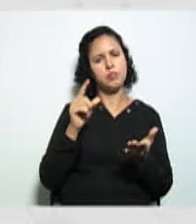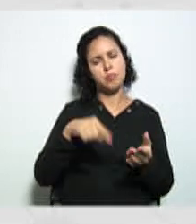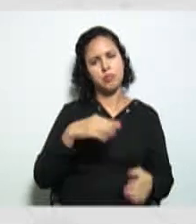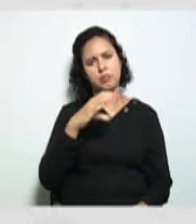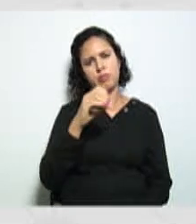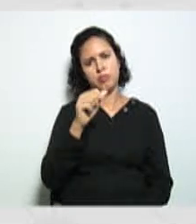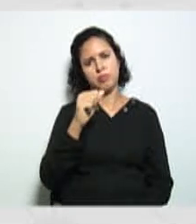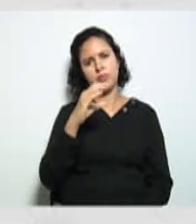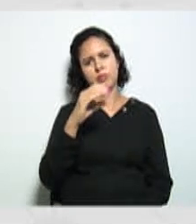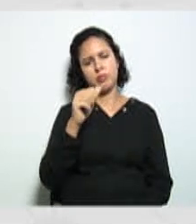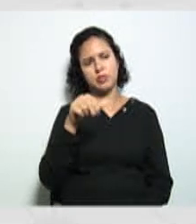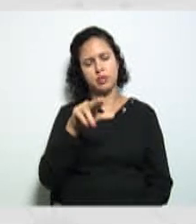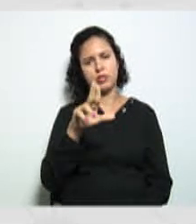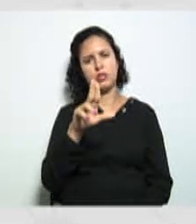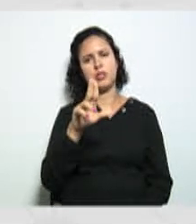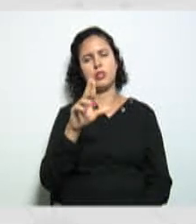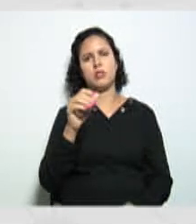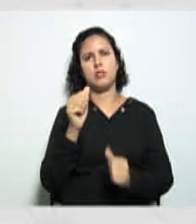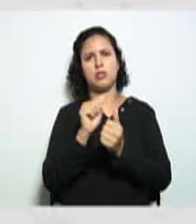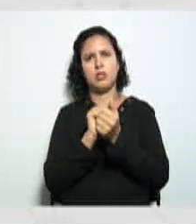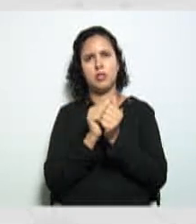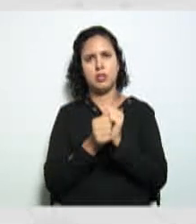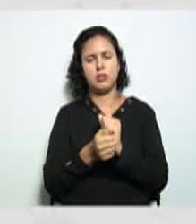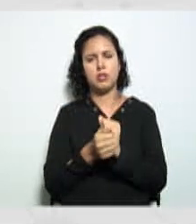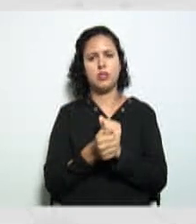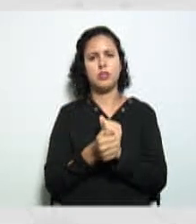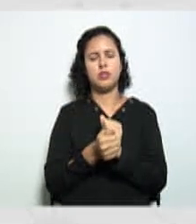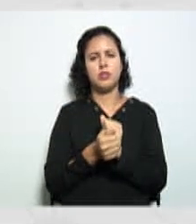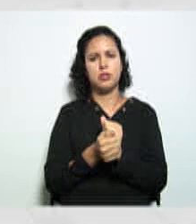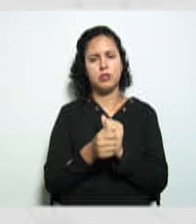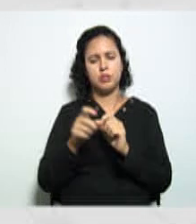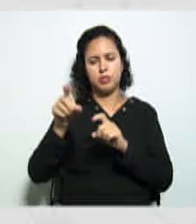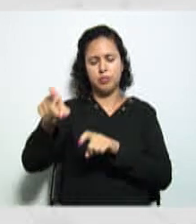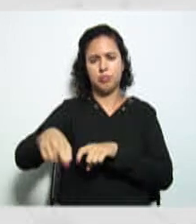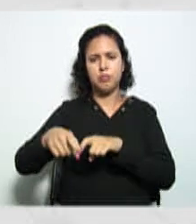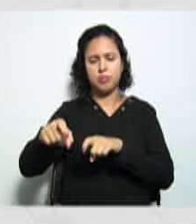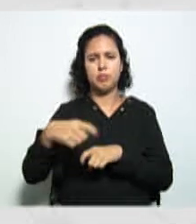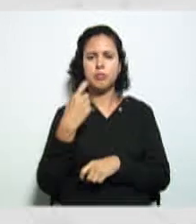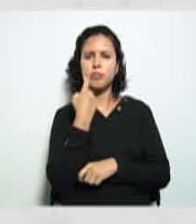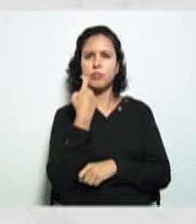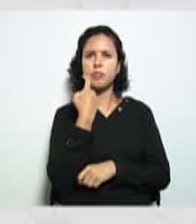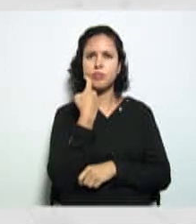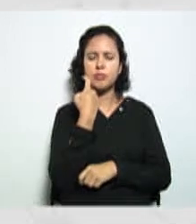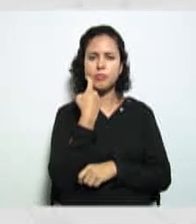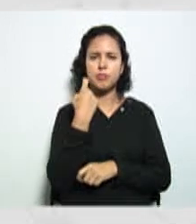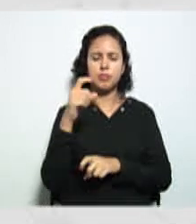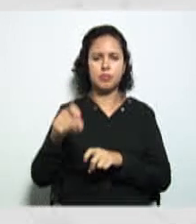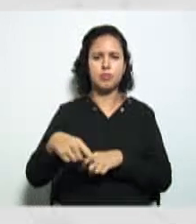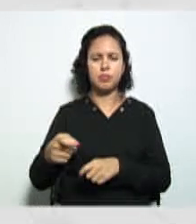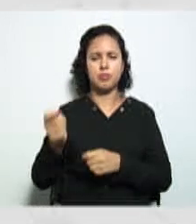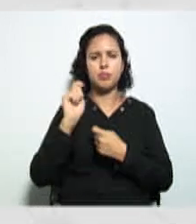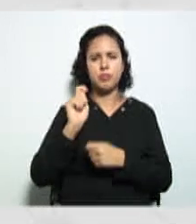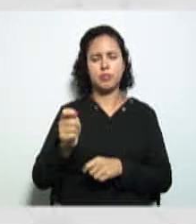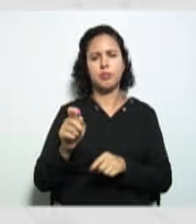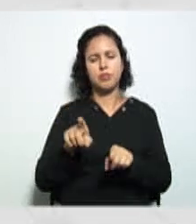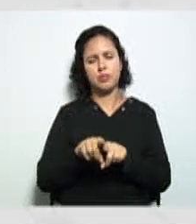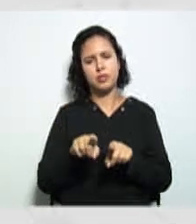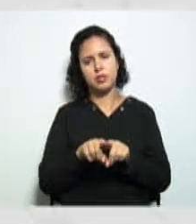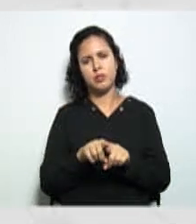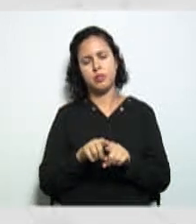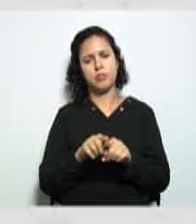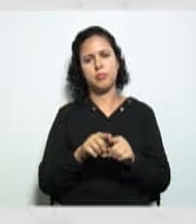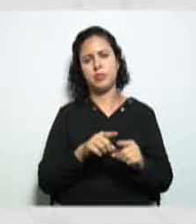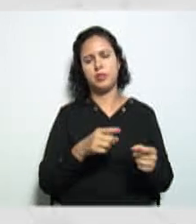né, a criação de gado, de corte, de leite, a piscicultura e as culturas menores, como abacaxi,